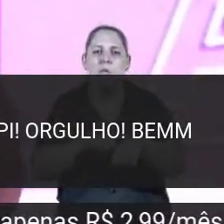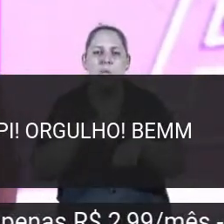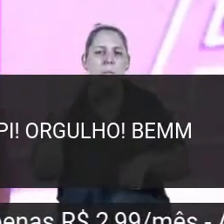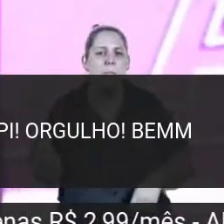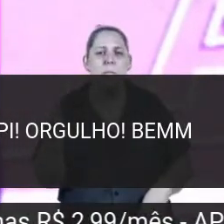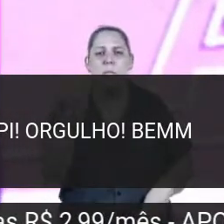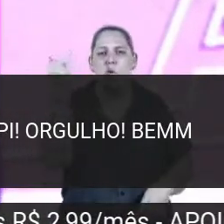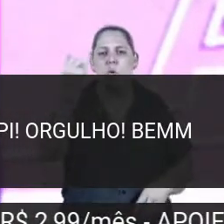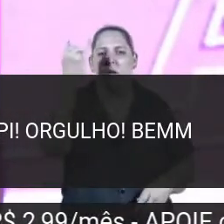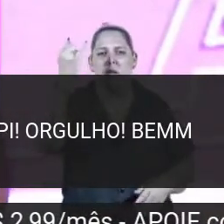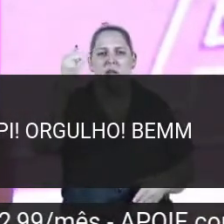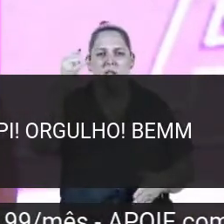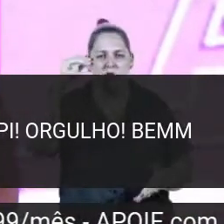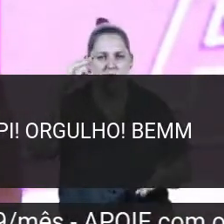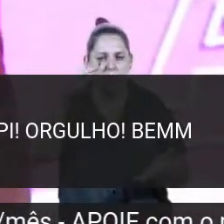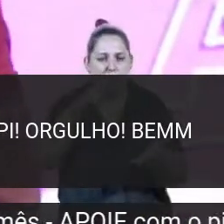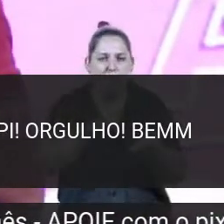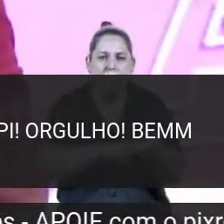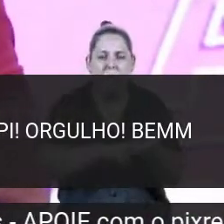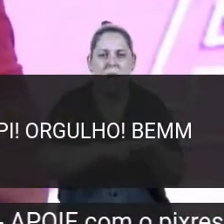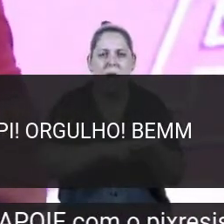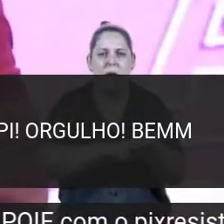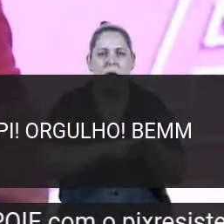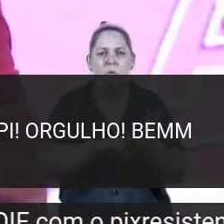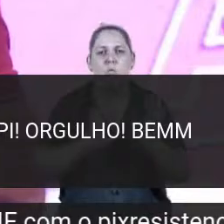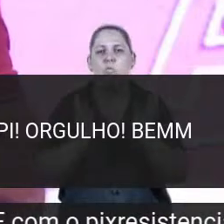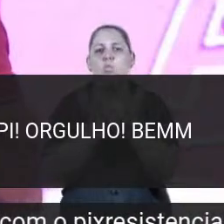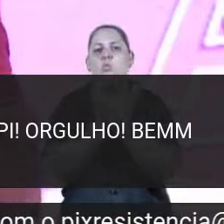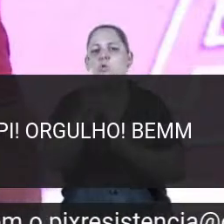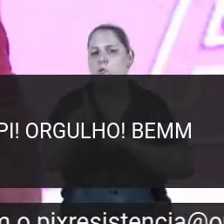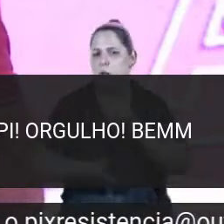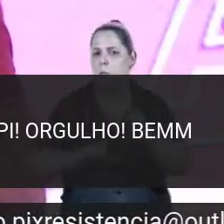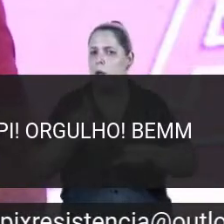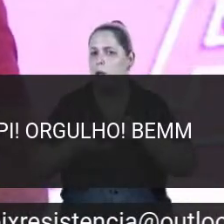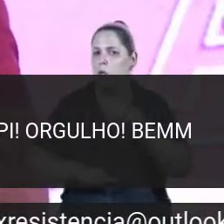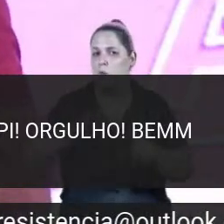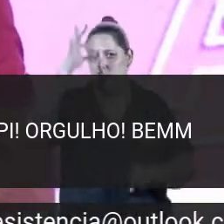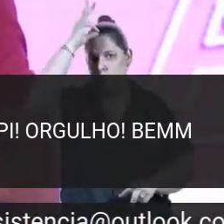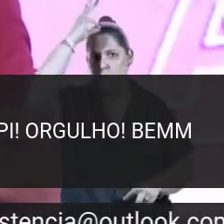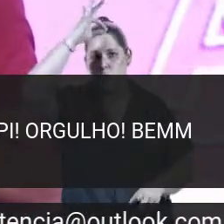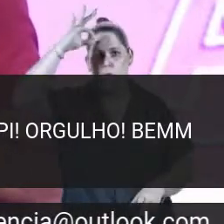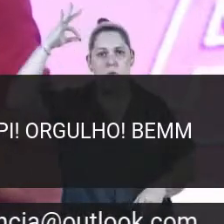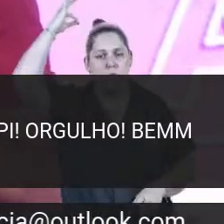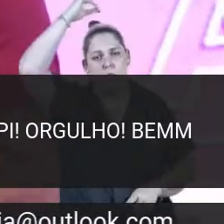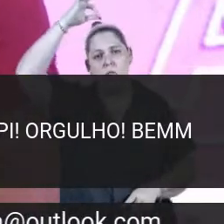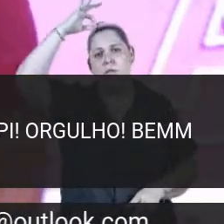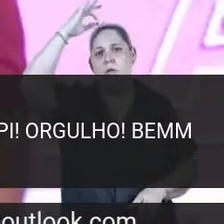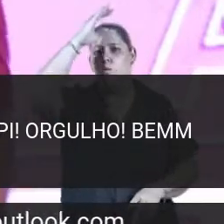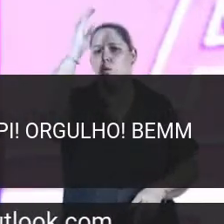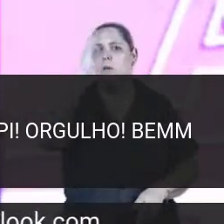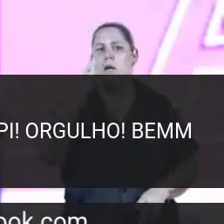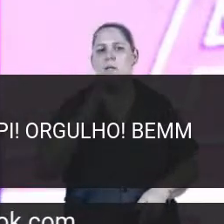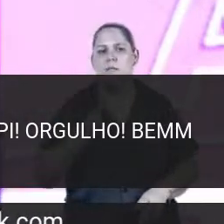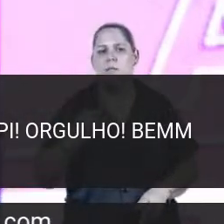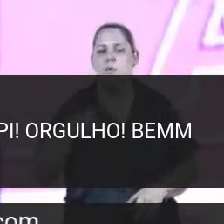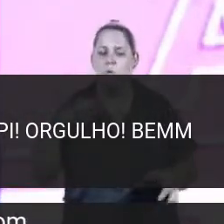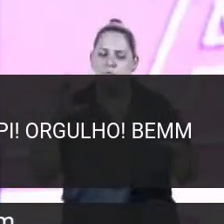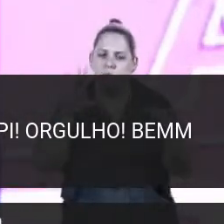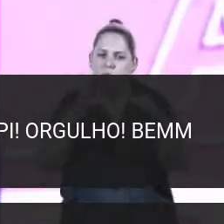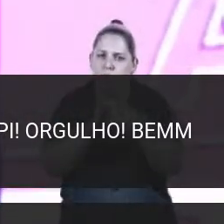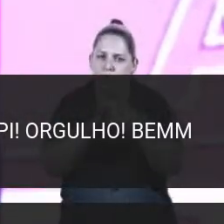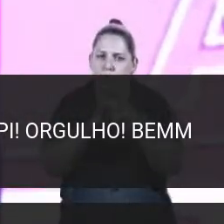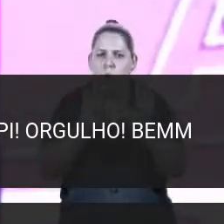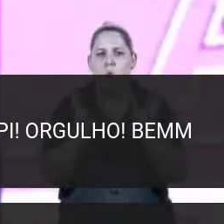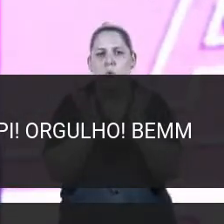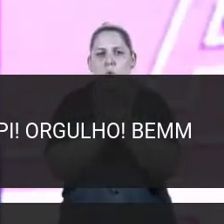momento importante para o Partido dos Trabalhadores do Espírito Santo no Brasil. Eu me filiei ao partido